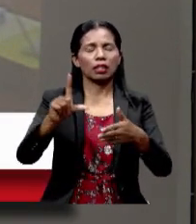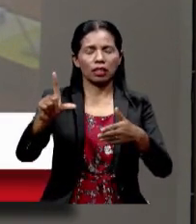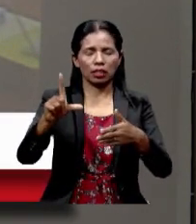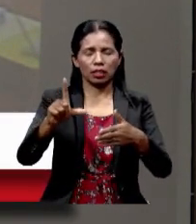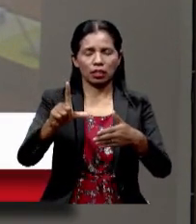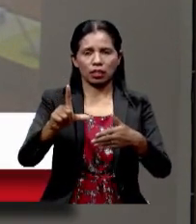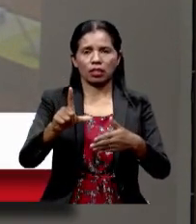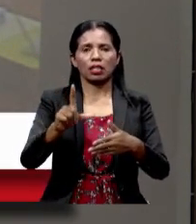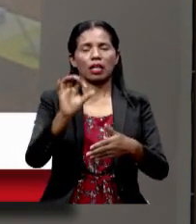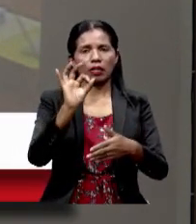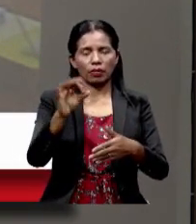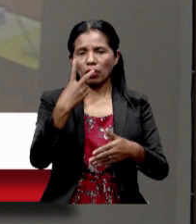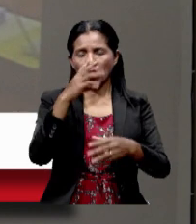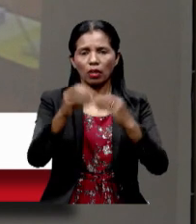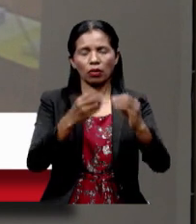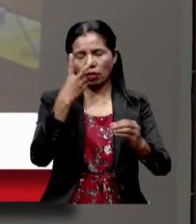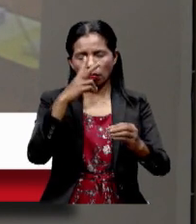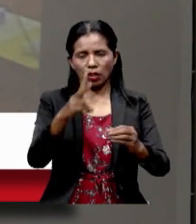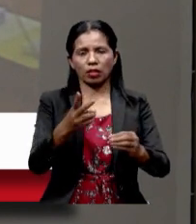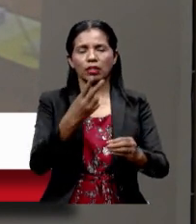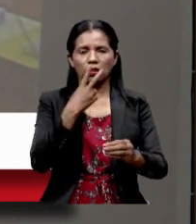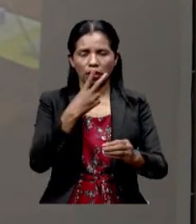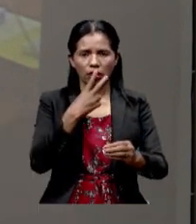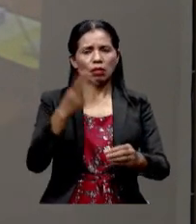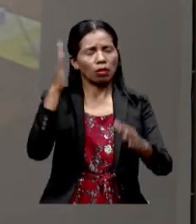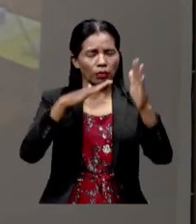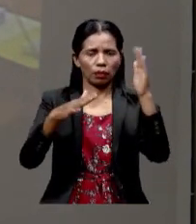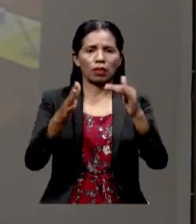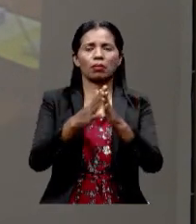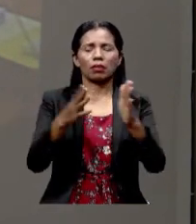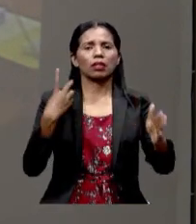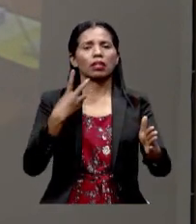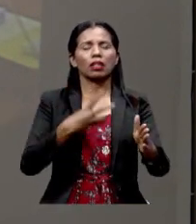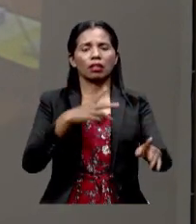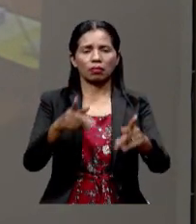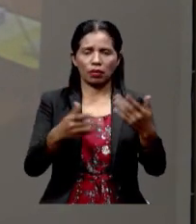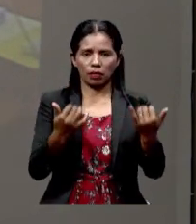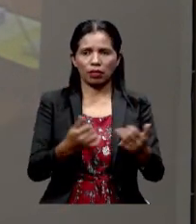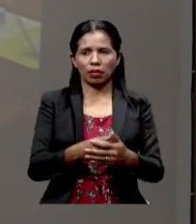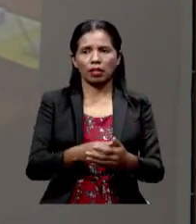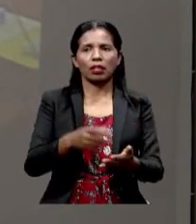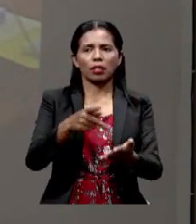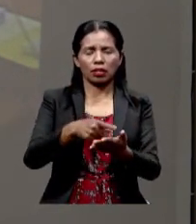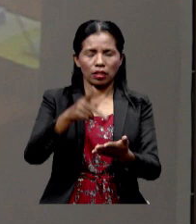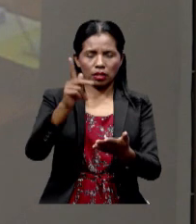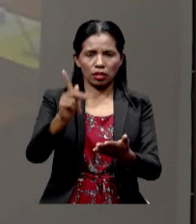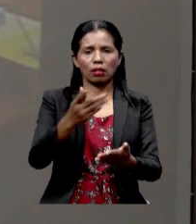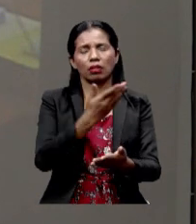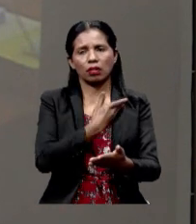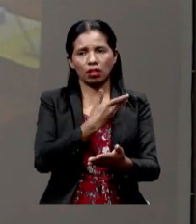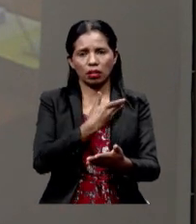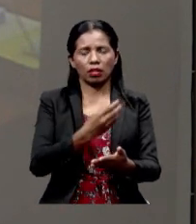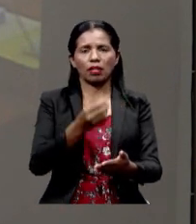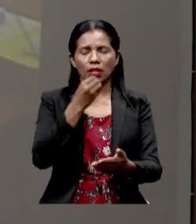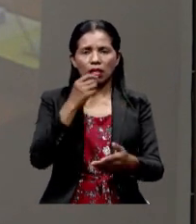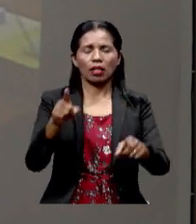ao tabaco. E temos problema bom, e a sociedade hoje em Lorong. Taxas e imposto seletivo para consumo